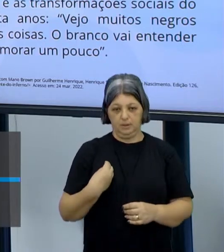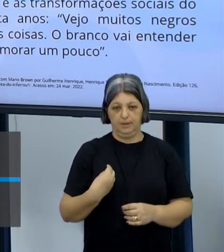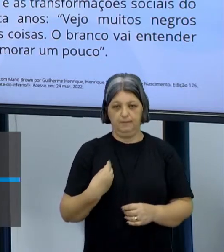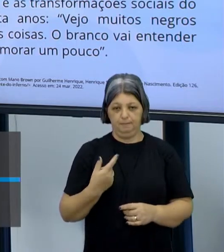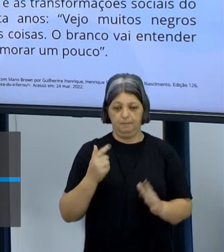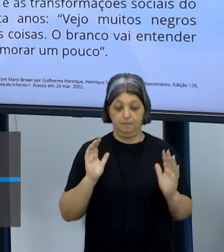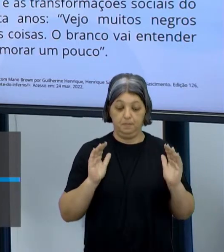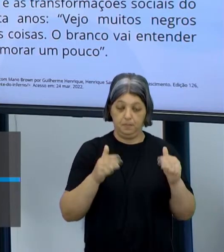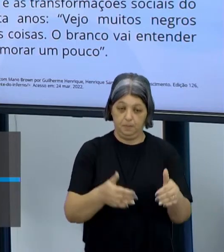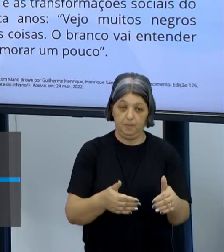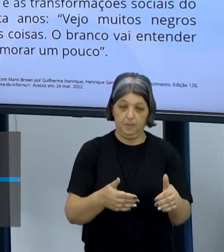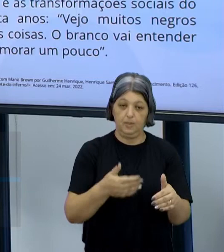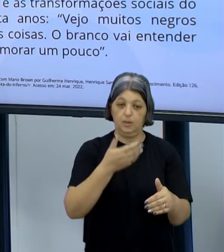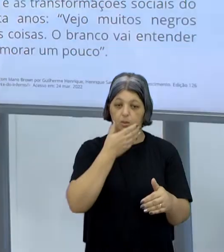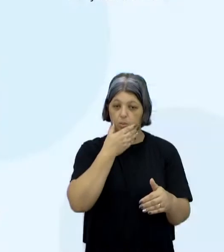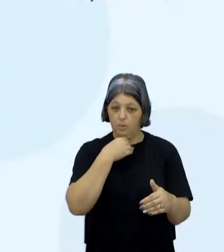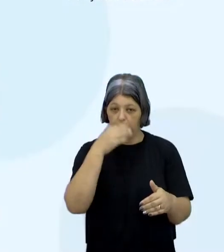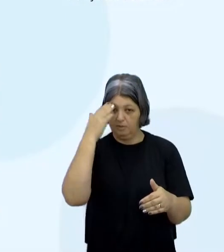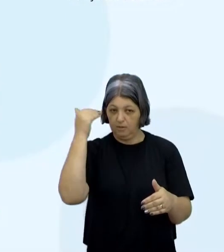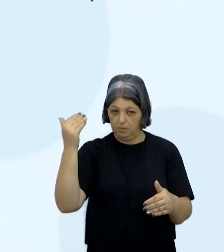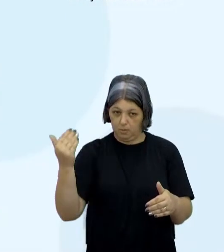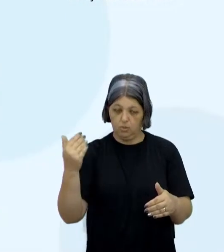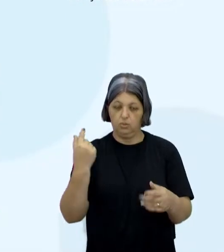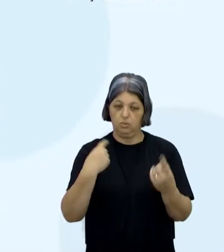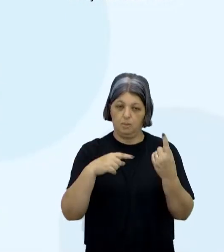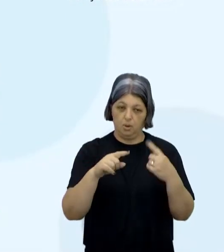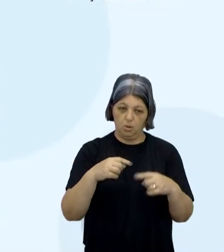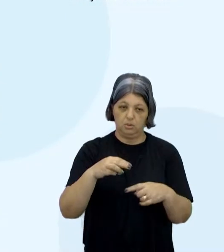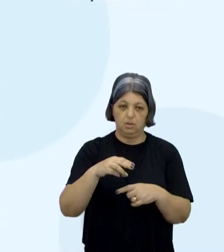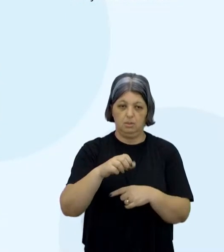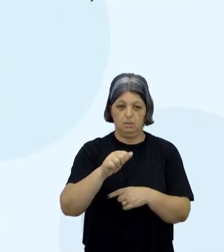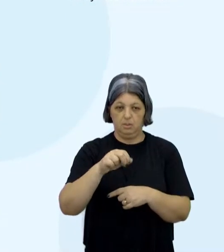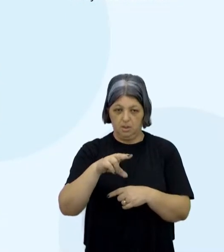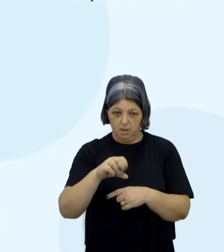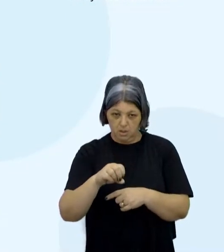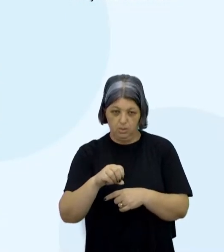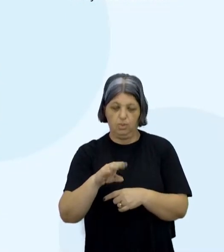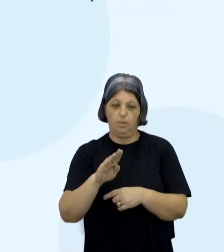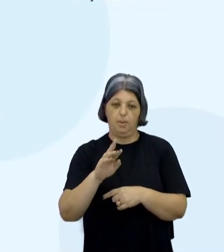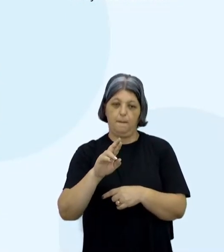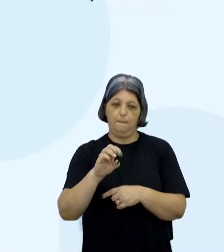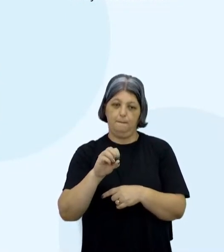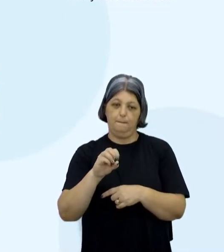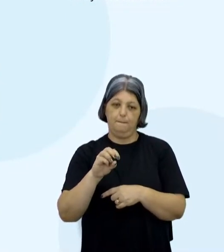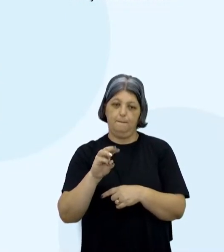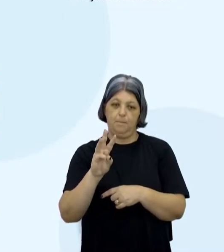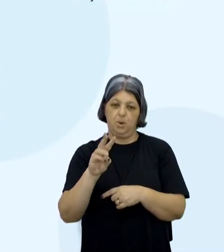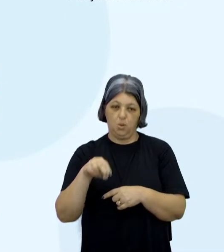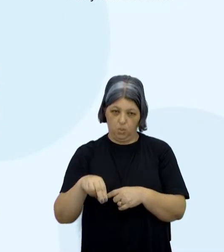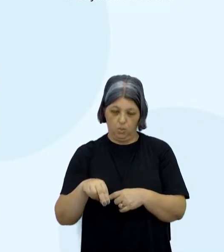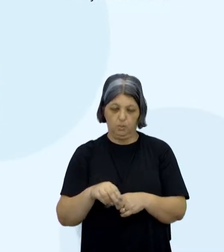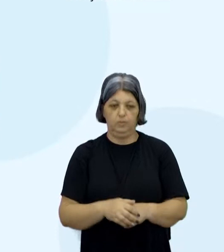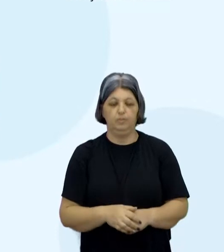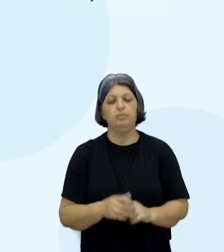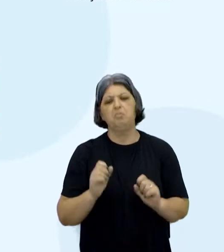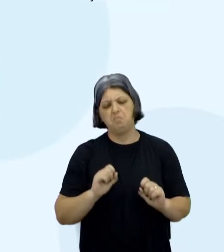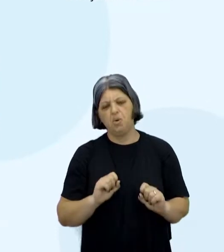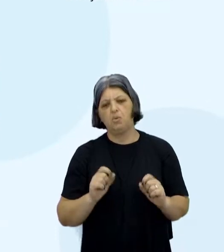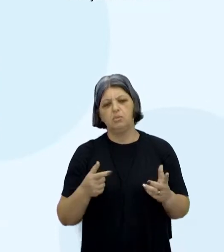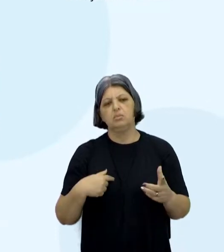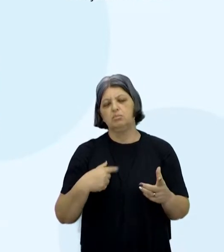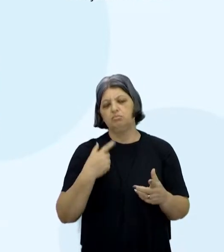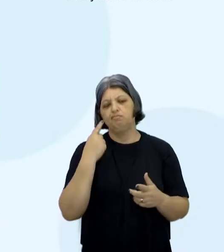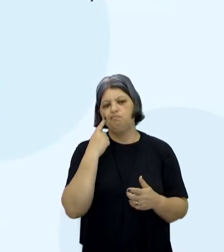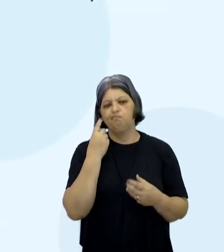o Mano Brown, ok? Então, um sobrevivente do inferno. Então, a gente pode criar aí uma hipótese, né?